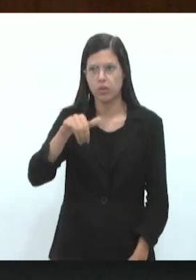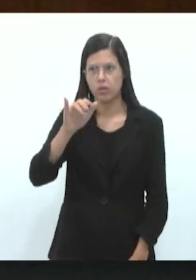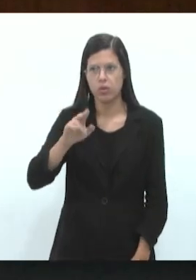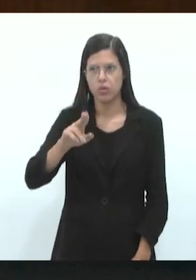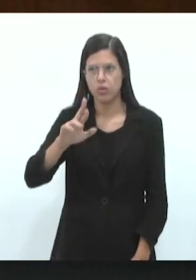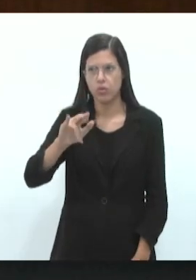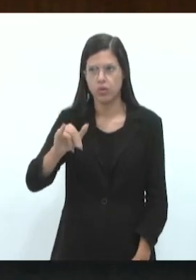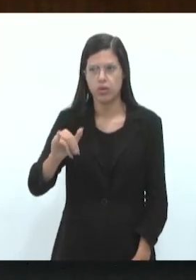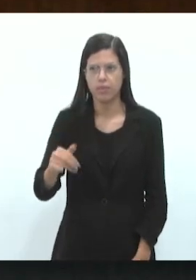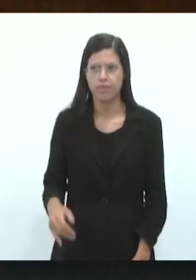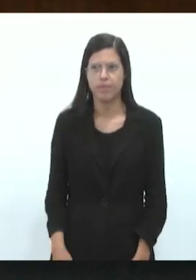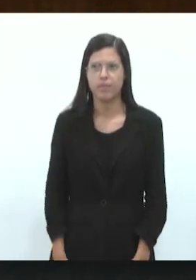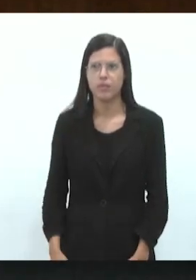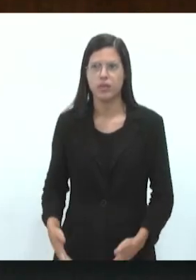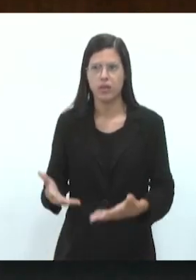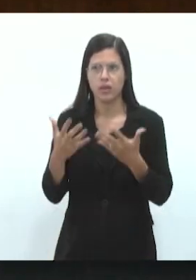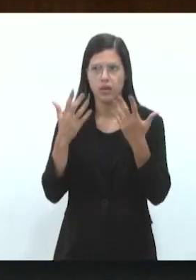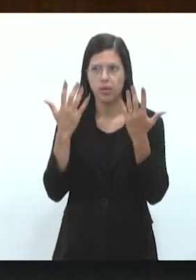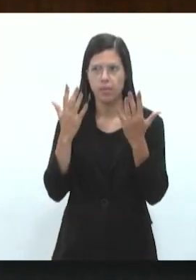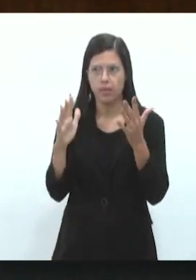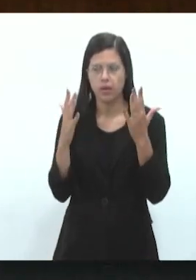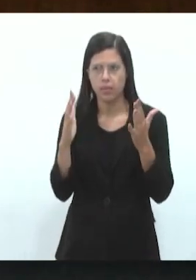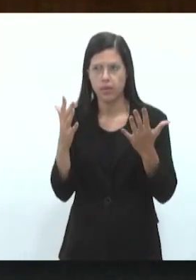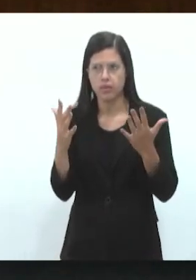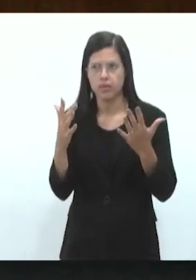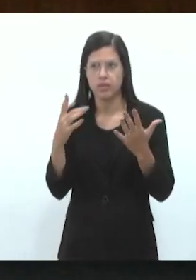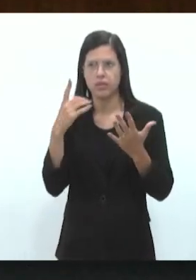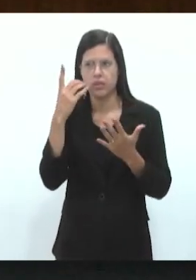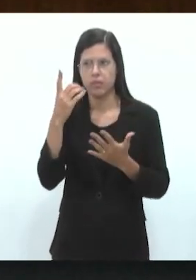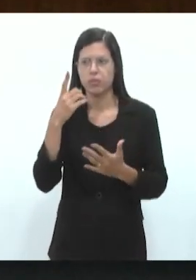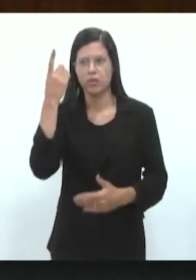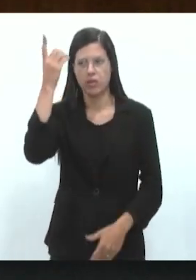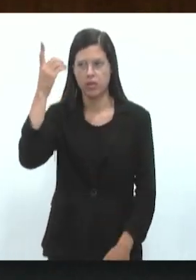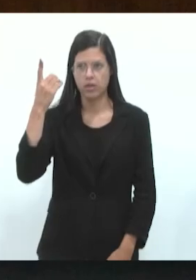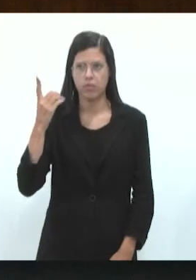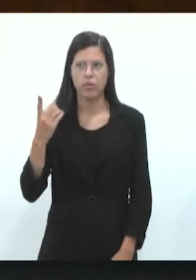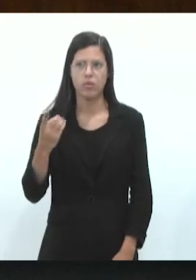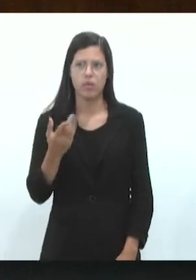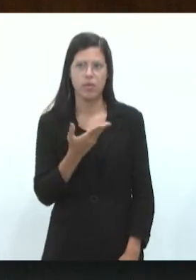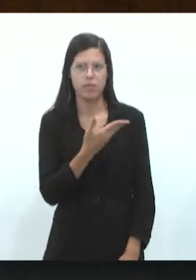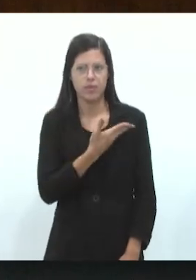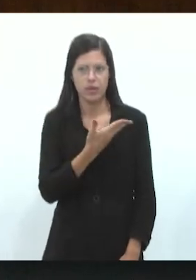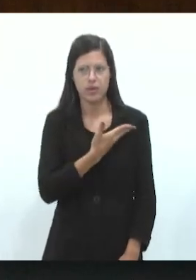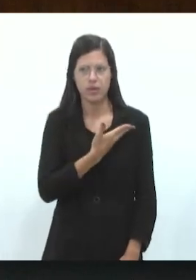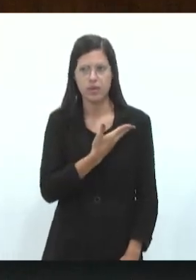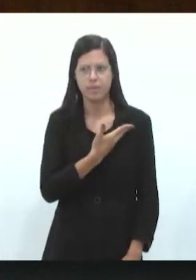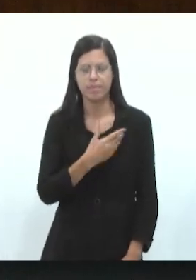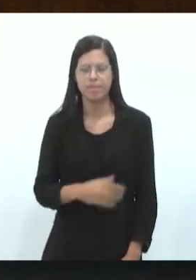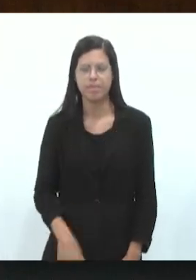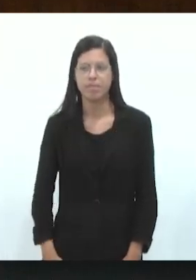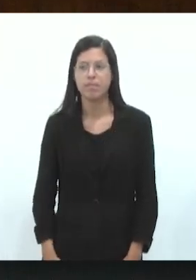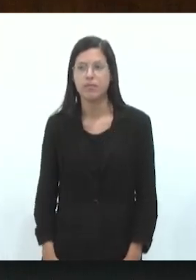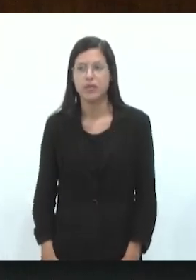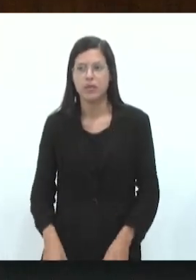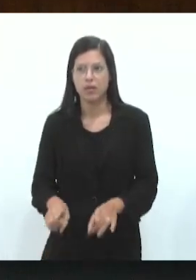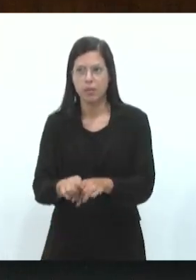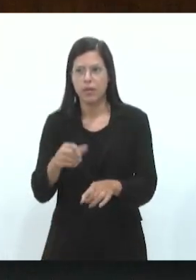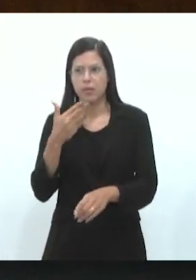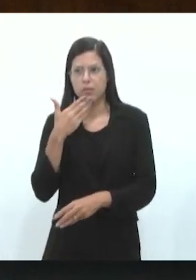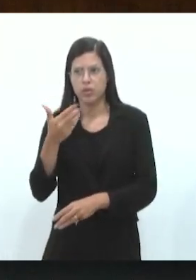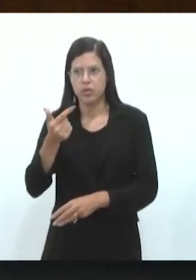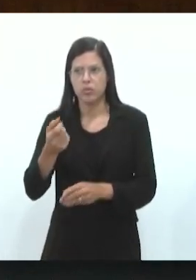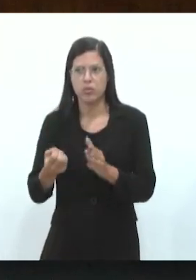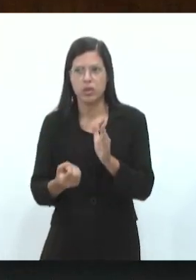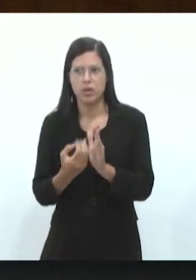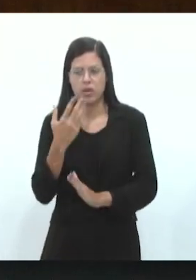Presidenta, queria parabenizar a deputada Dani Monteiro, minha companheira, e também solicitar a coautoria.